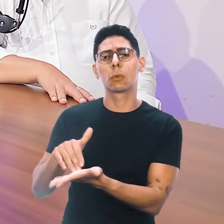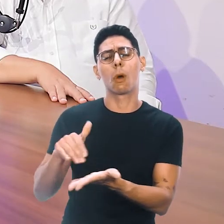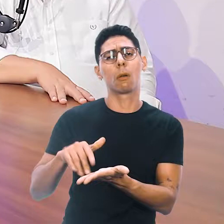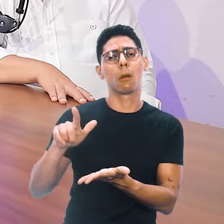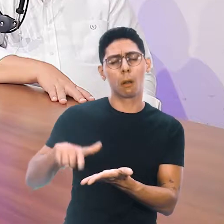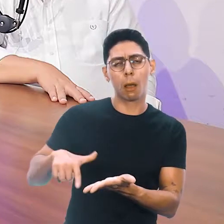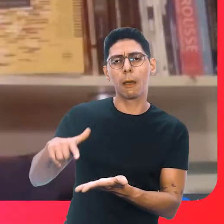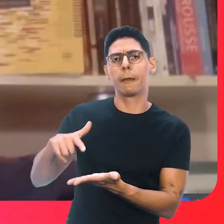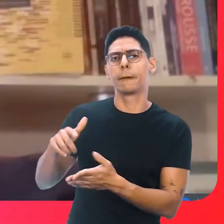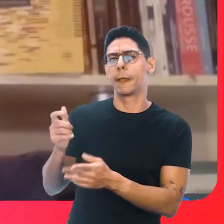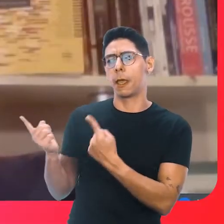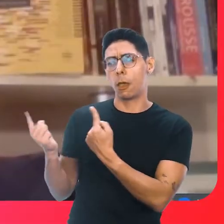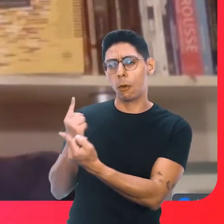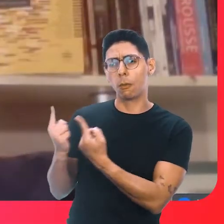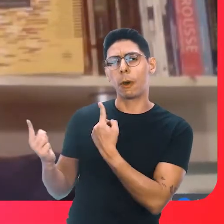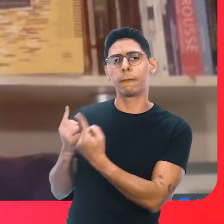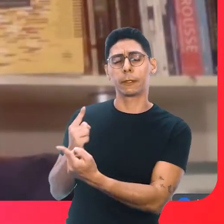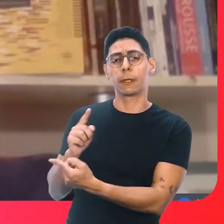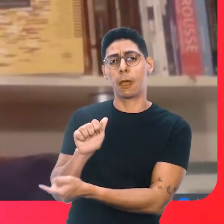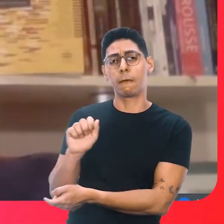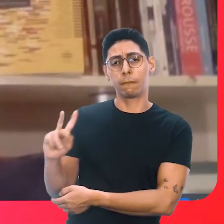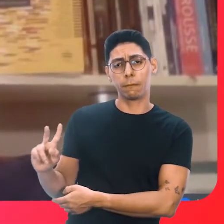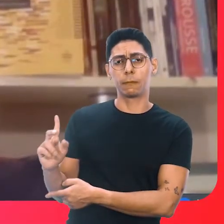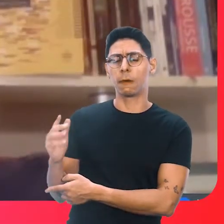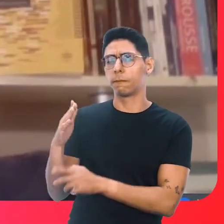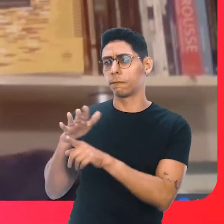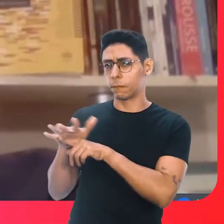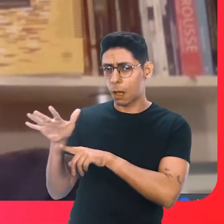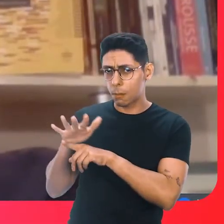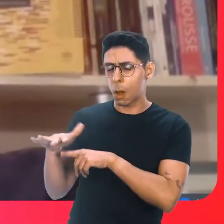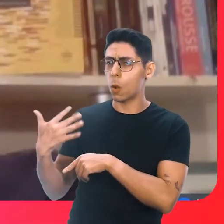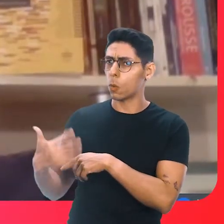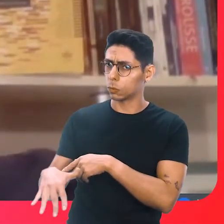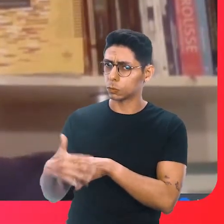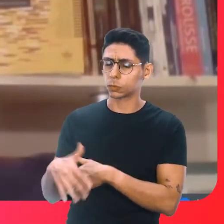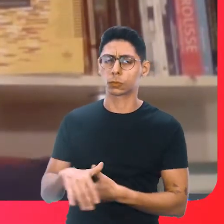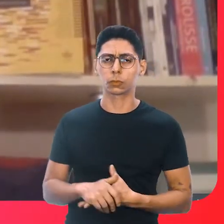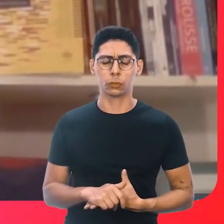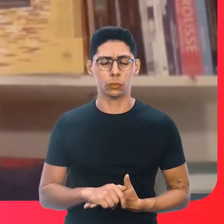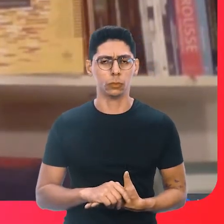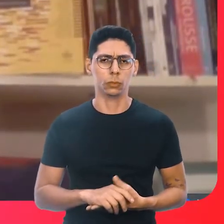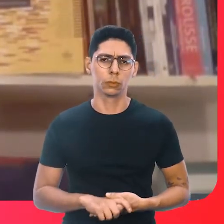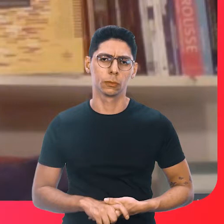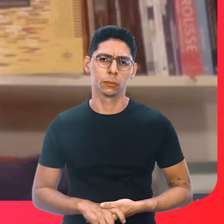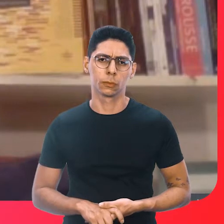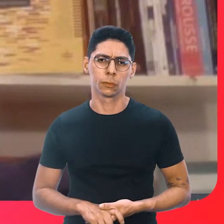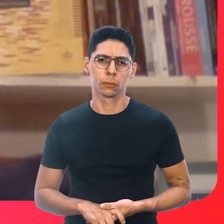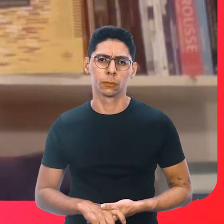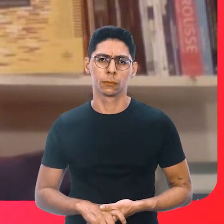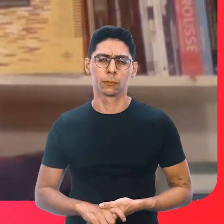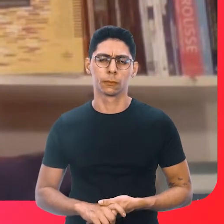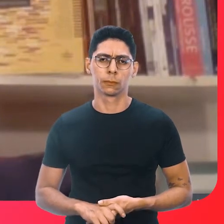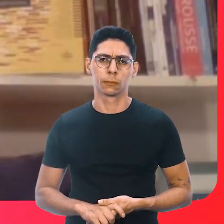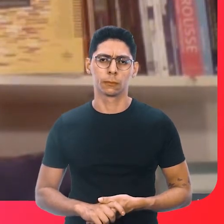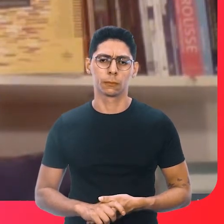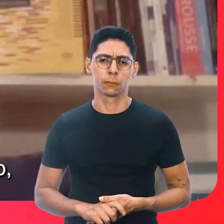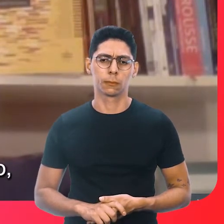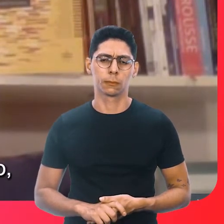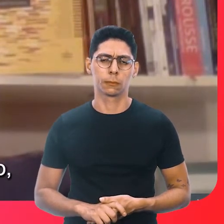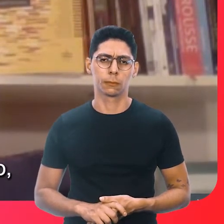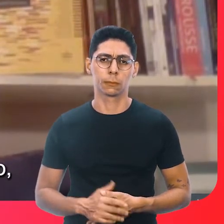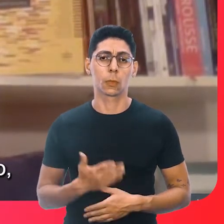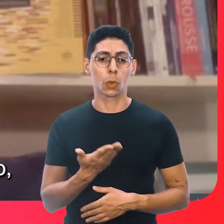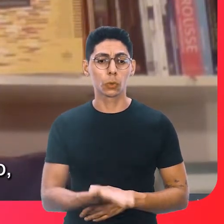famosa aqui na cidade de São Paulo. Muito querida também. Hoje, inclusive, ela graças ao governo Haddad, ela